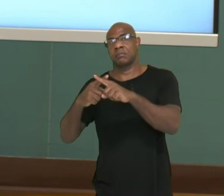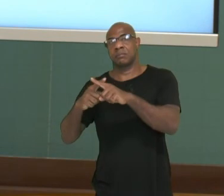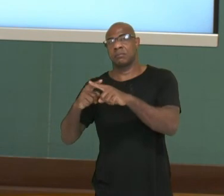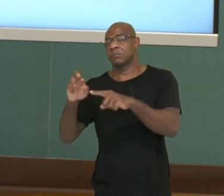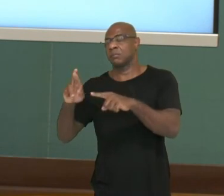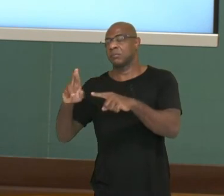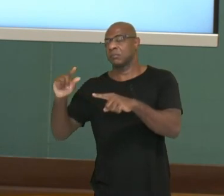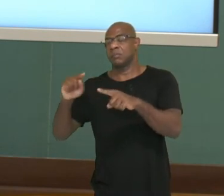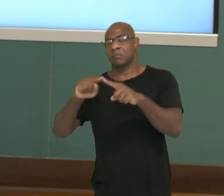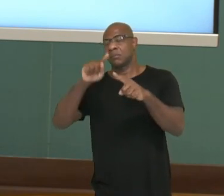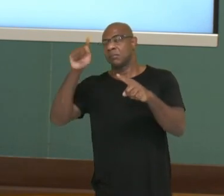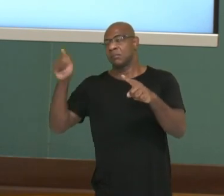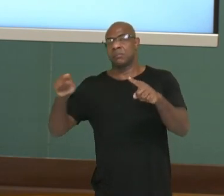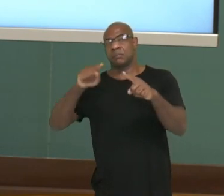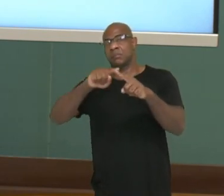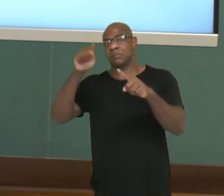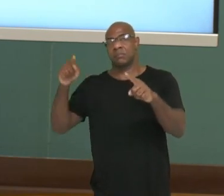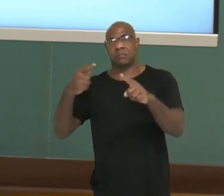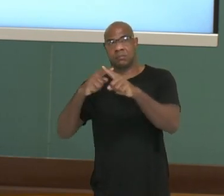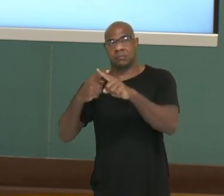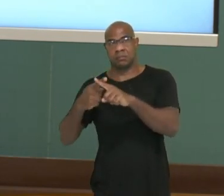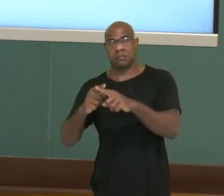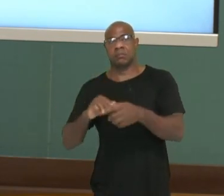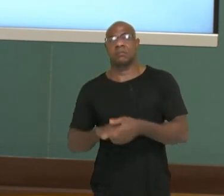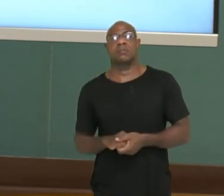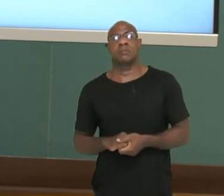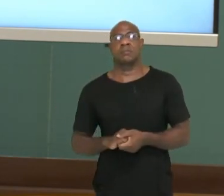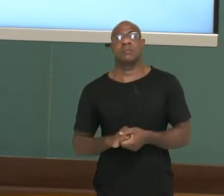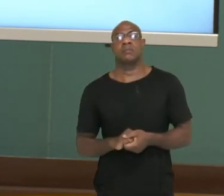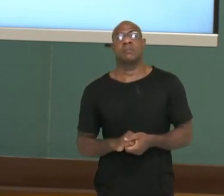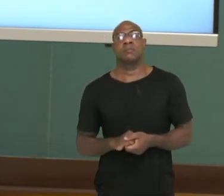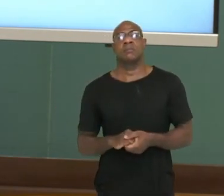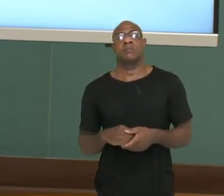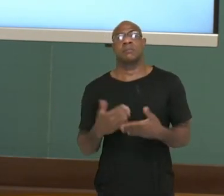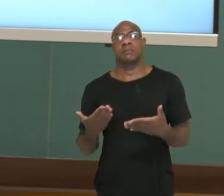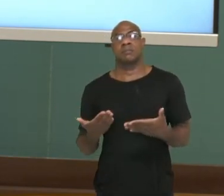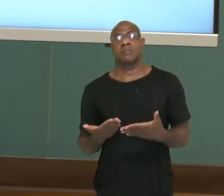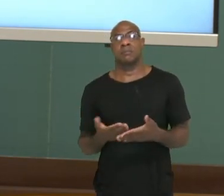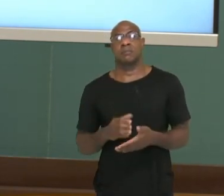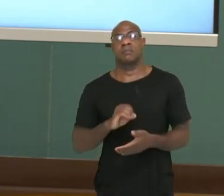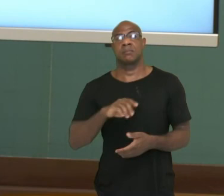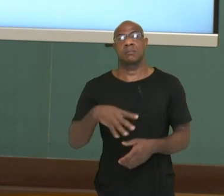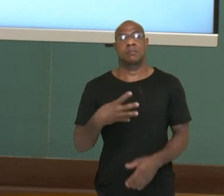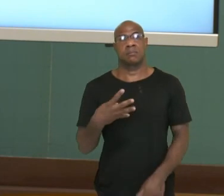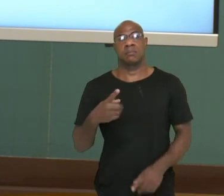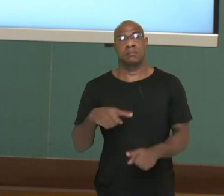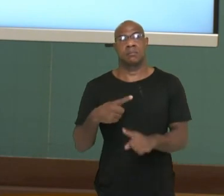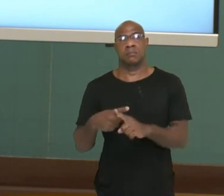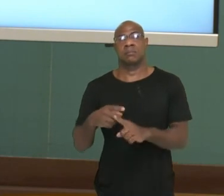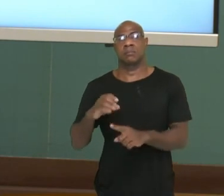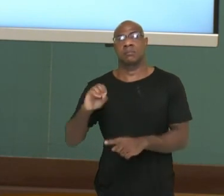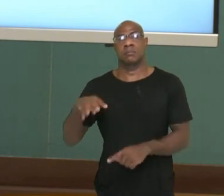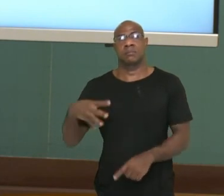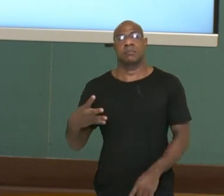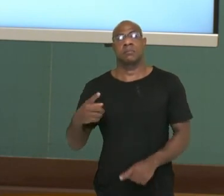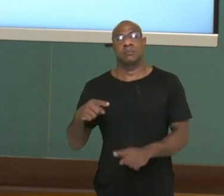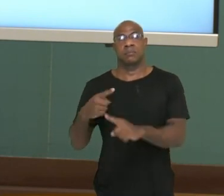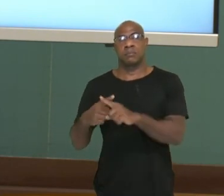8, né? Porque aqui tem 1 aqui embaixo. 1 vezes 8, 8. Então, vai ficar 0,4 mais 0,4 vezes